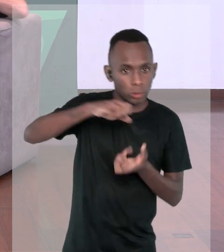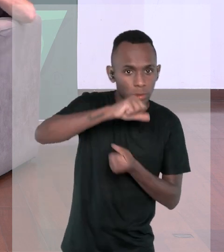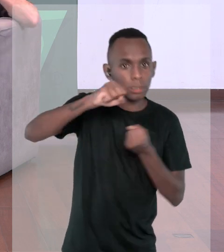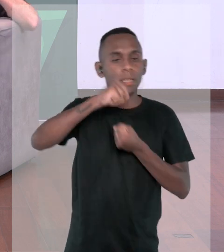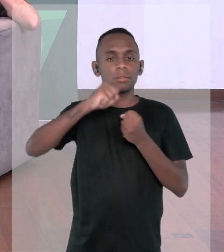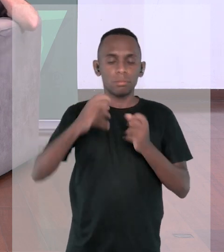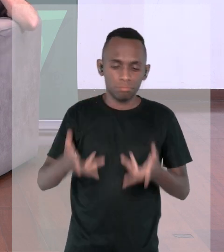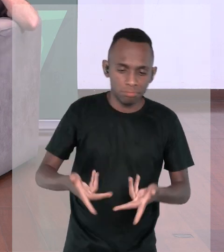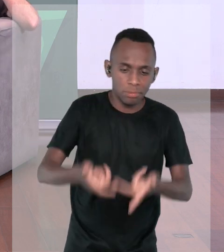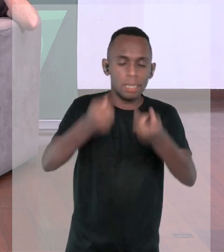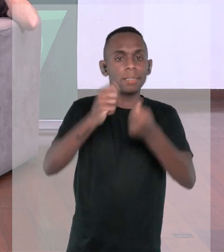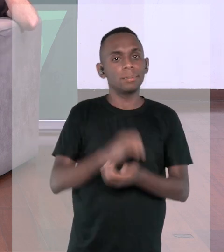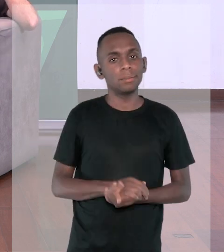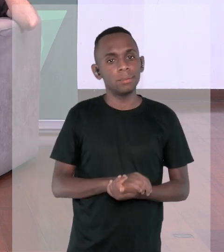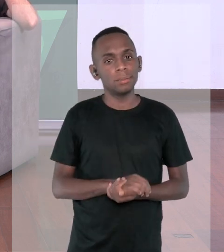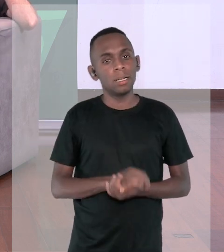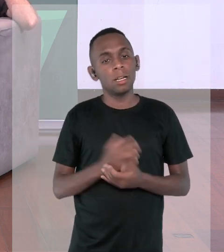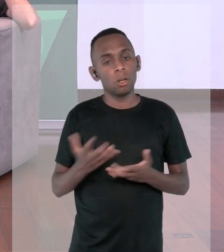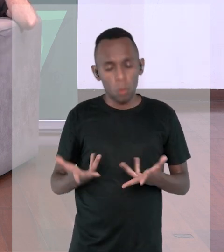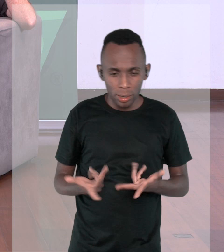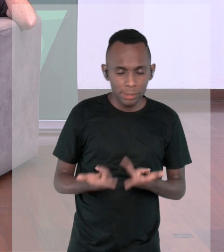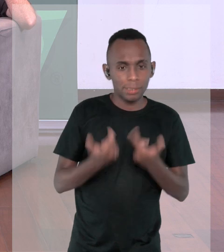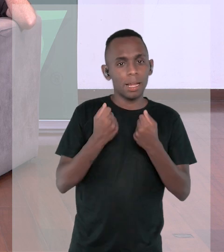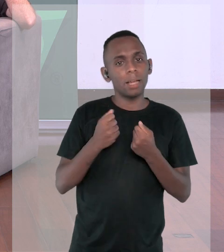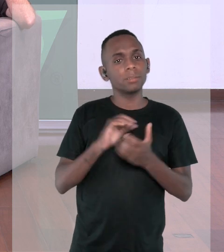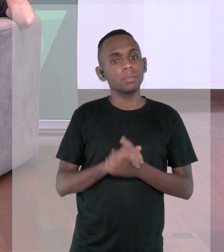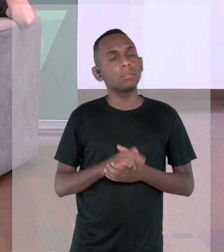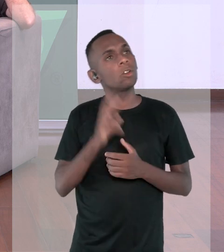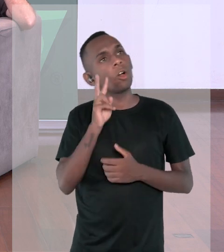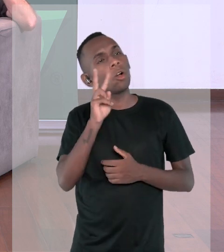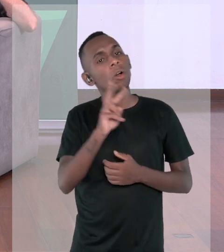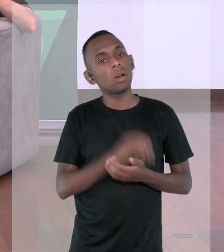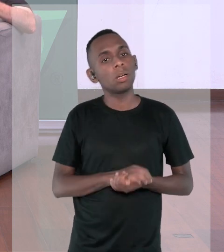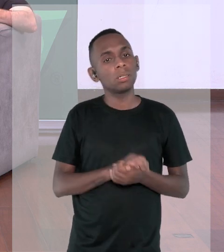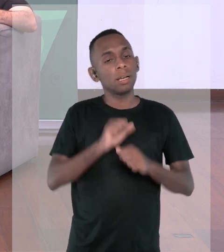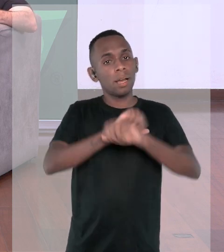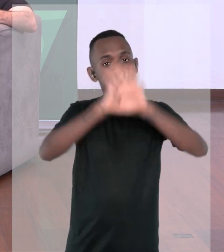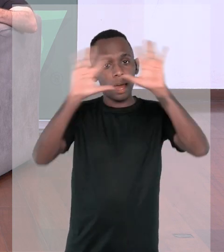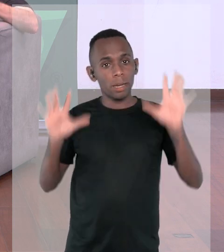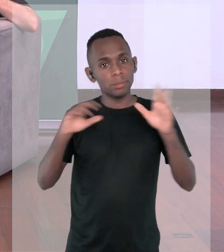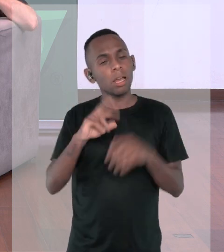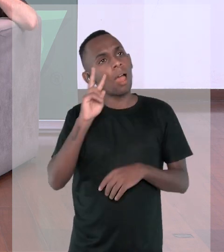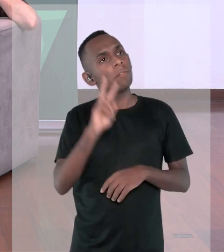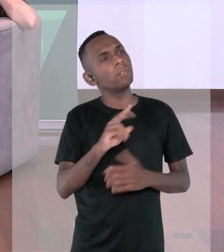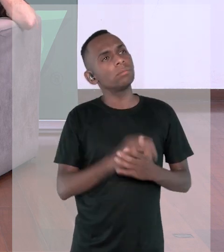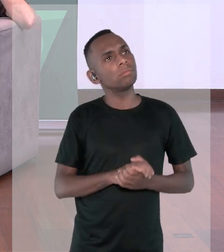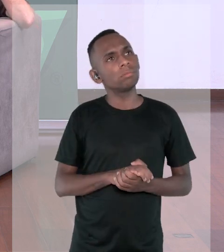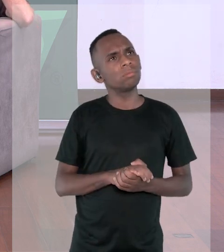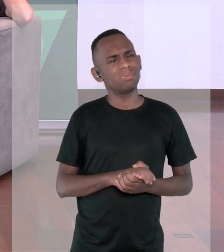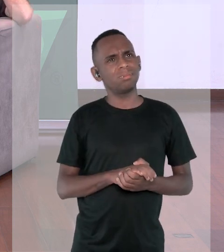sustentabilidade, eficiência, qualidade, aí você bate o olho, transparência, aí você bate o olho e fala